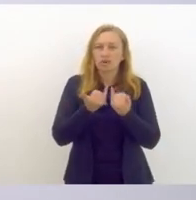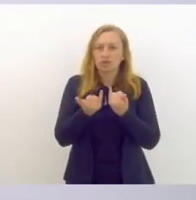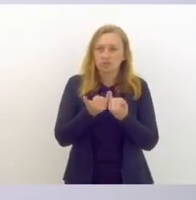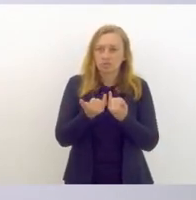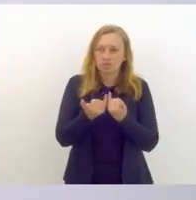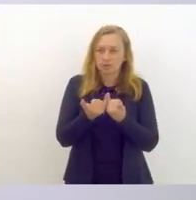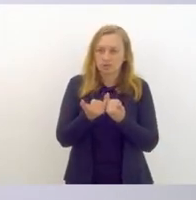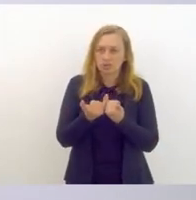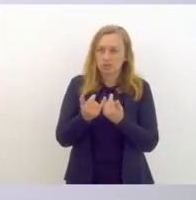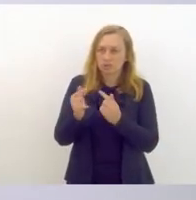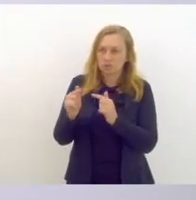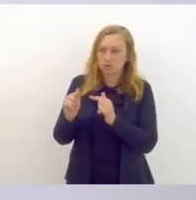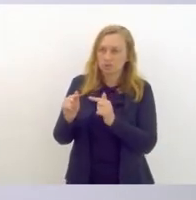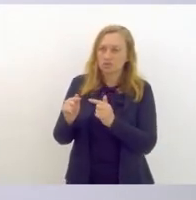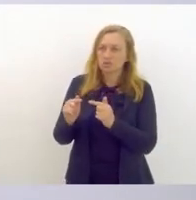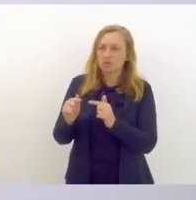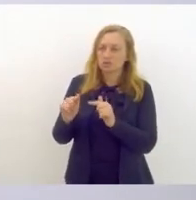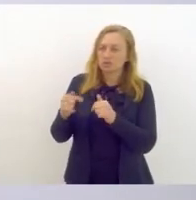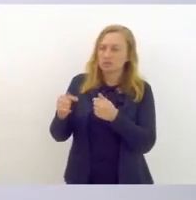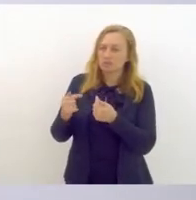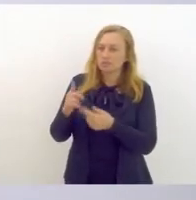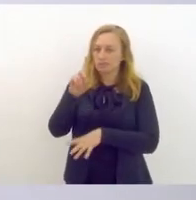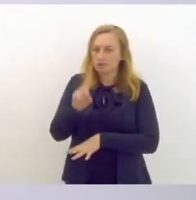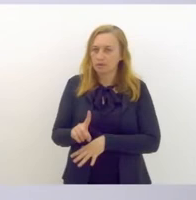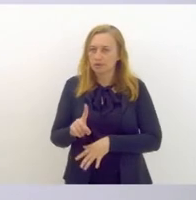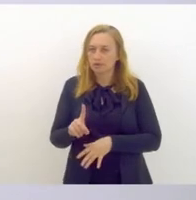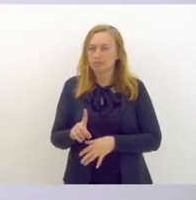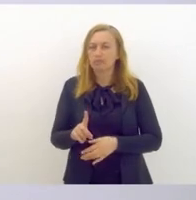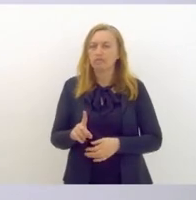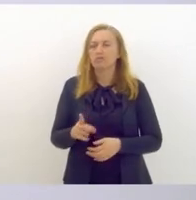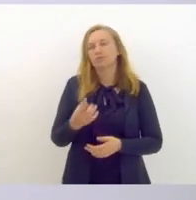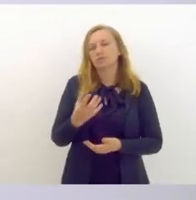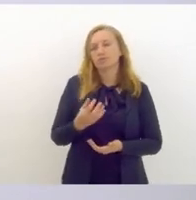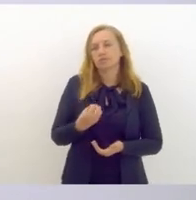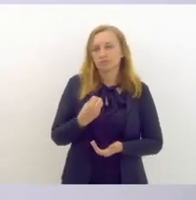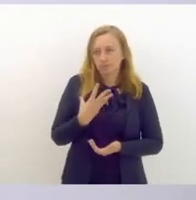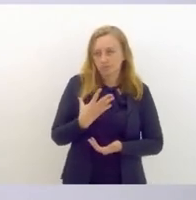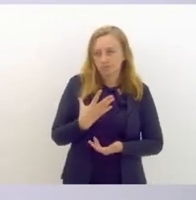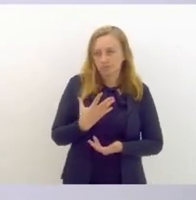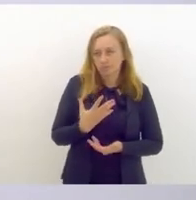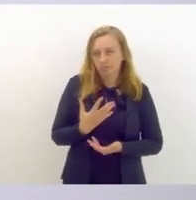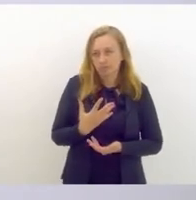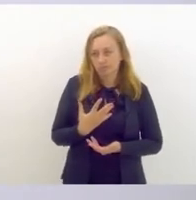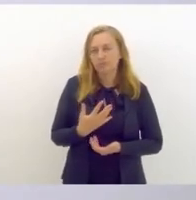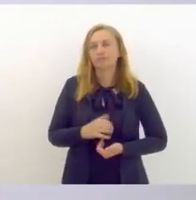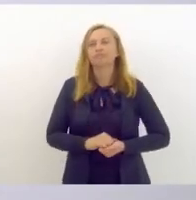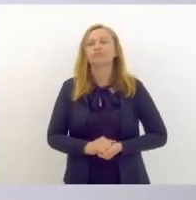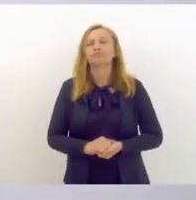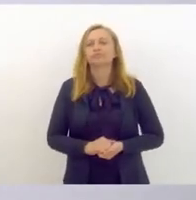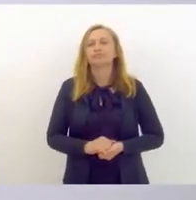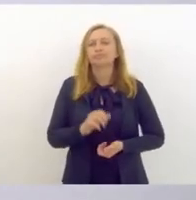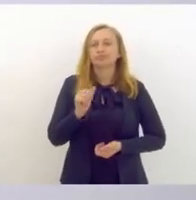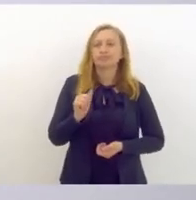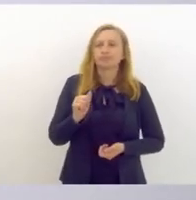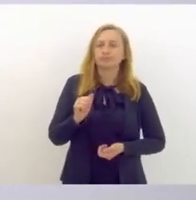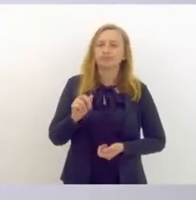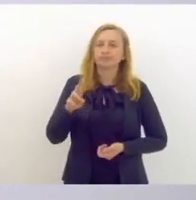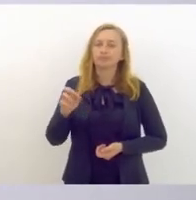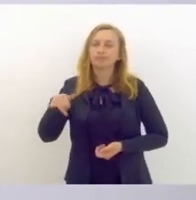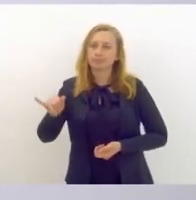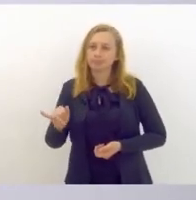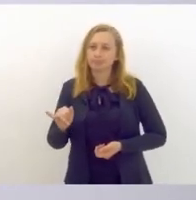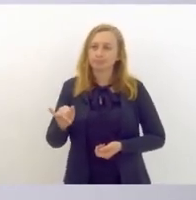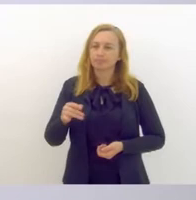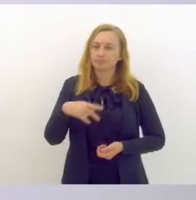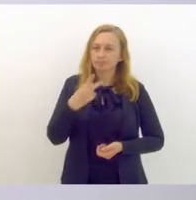provocados à nossa diretoria, a maioria favorável, um percentual muito pequeno, como o Andrei destacou, além dessas provocações,